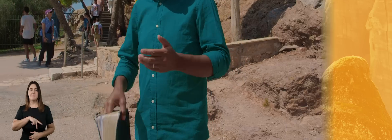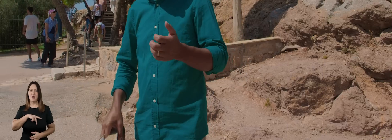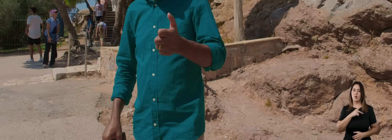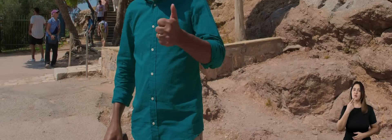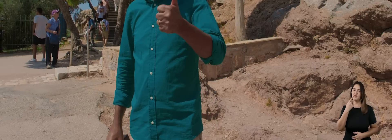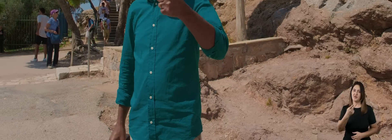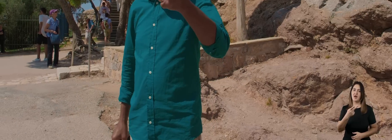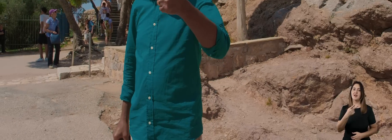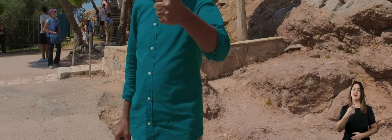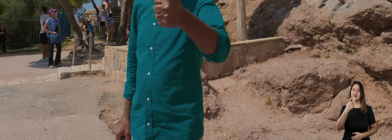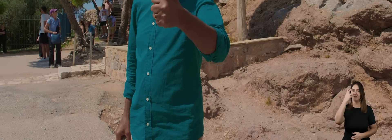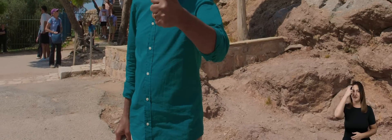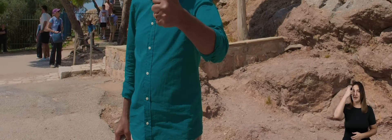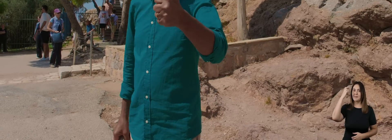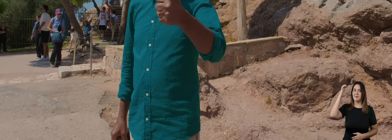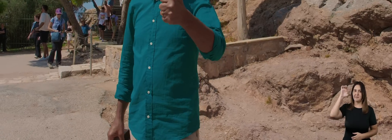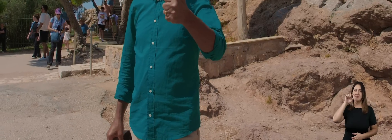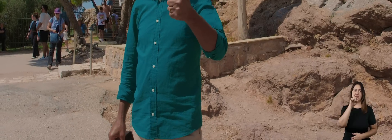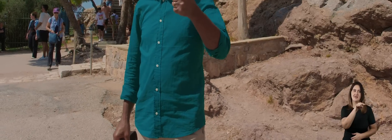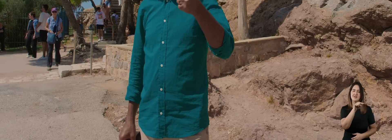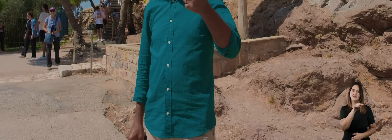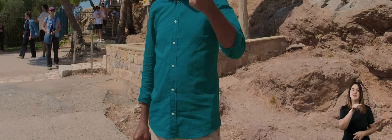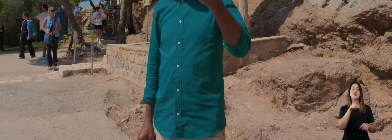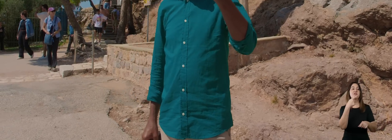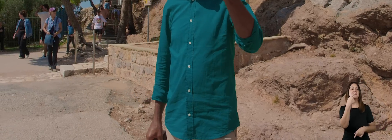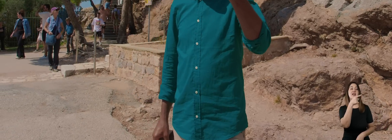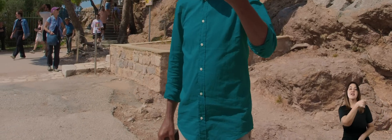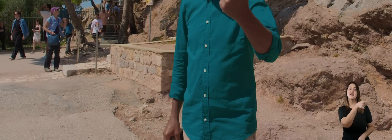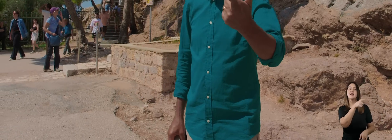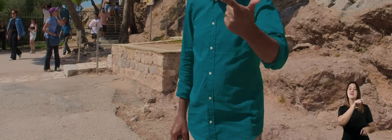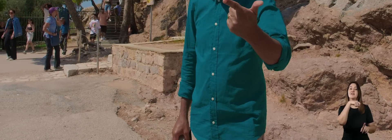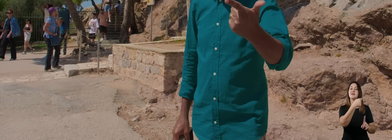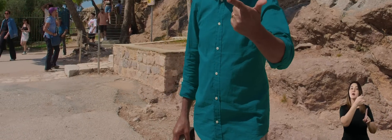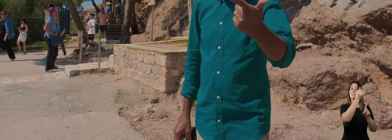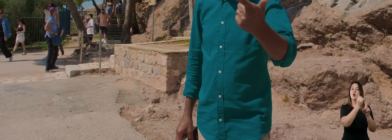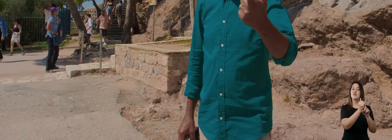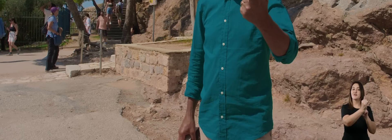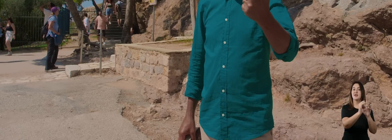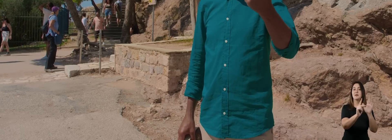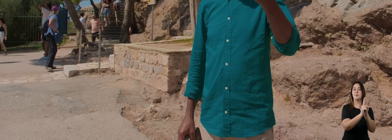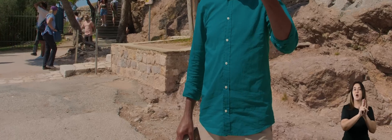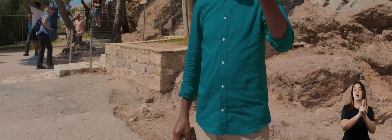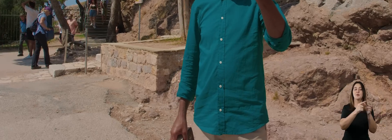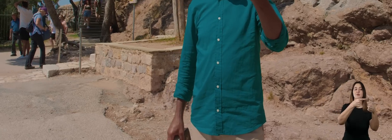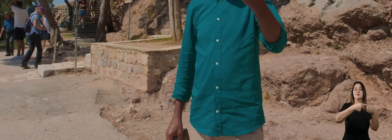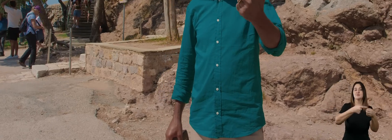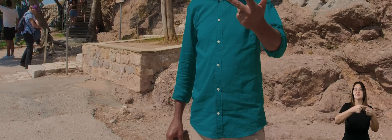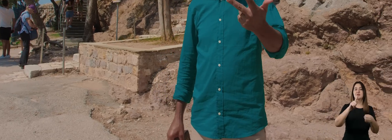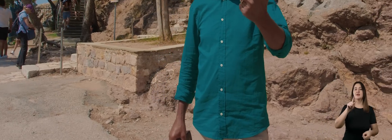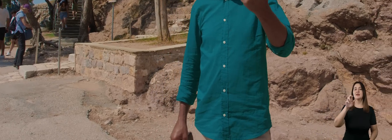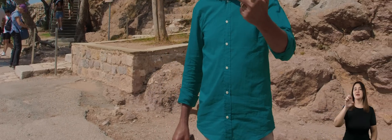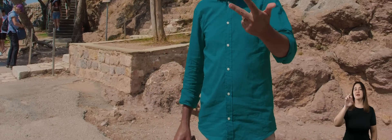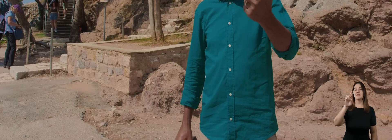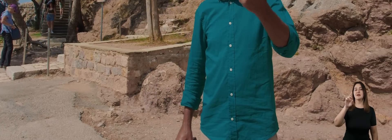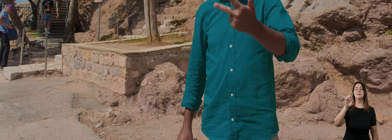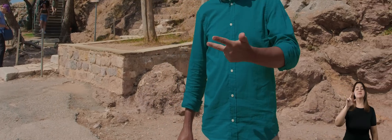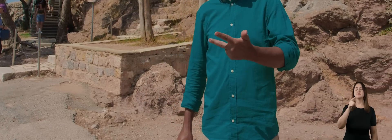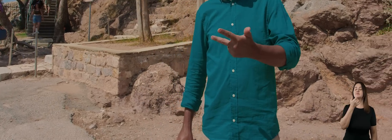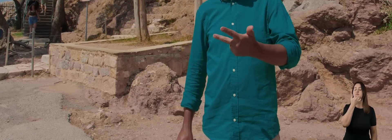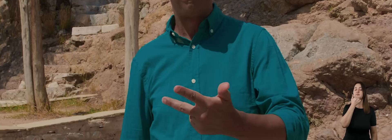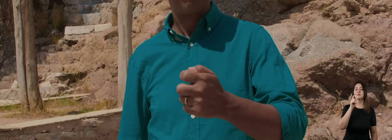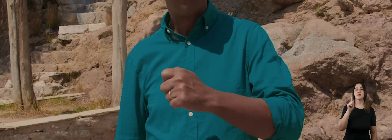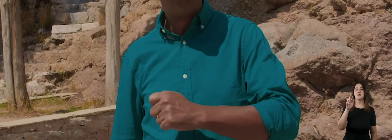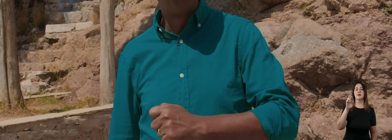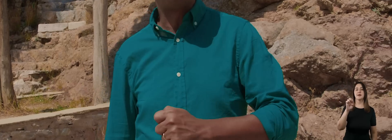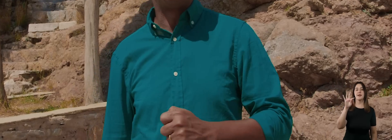não apenas cita Epimênides, mas o chama de profeta dos cretenses e diz que o testemunho dele era